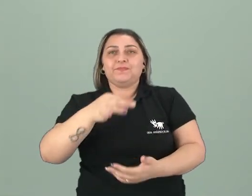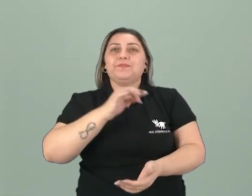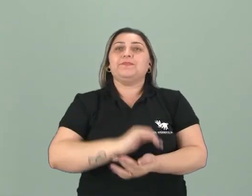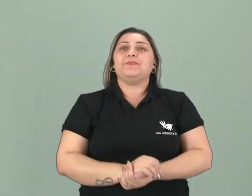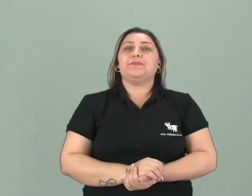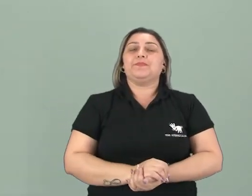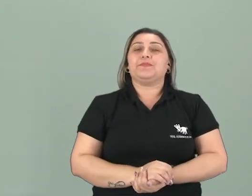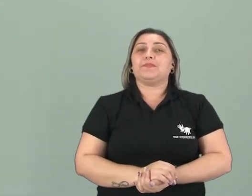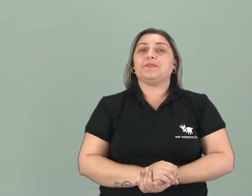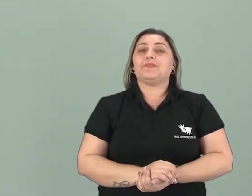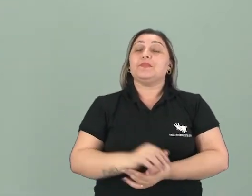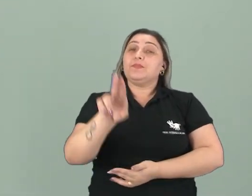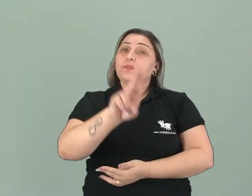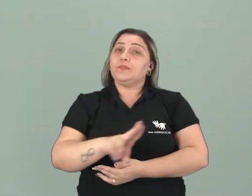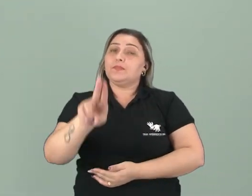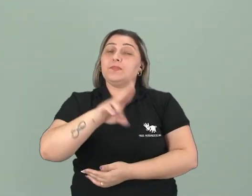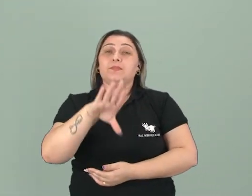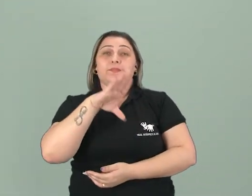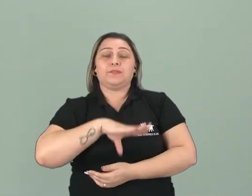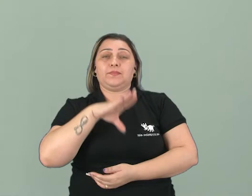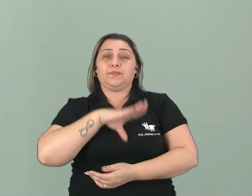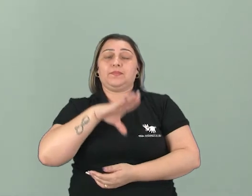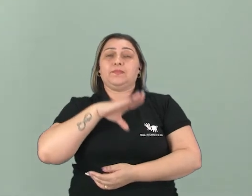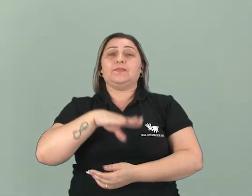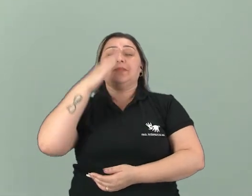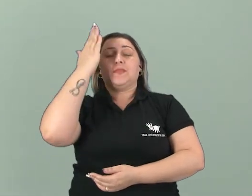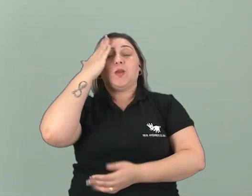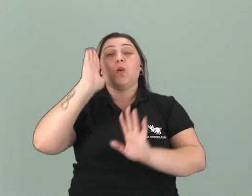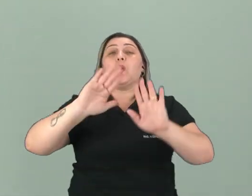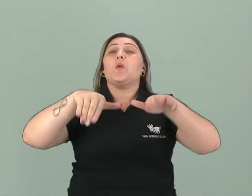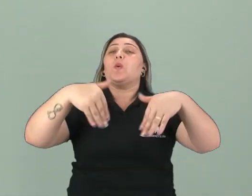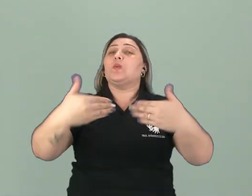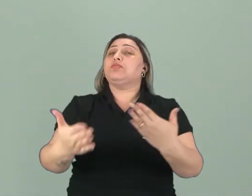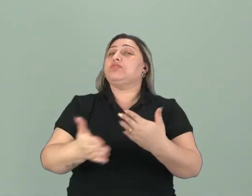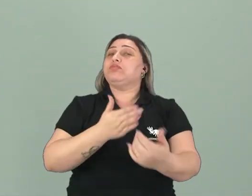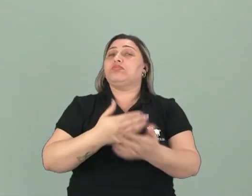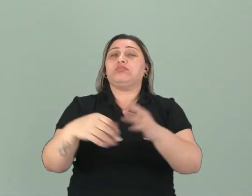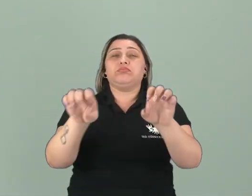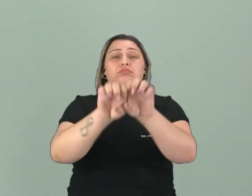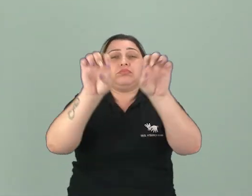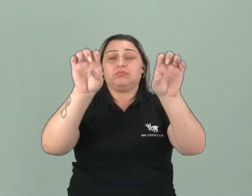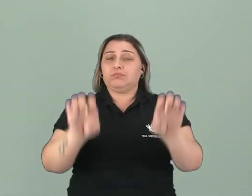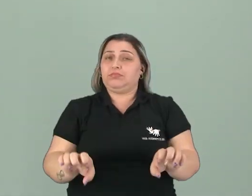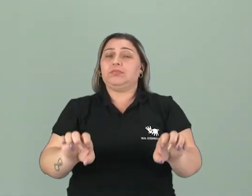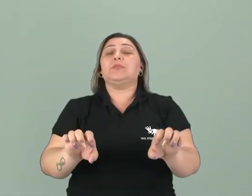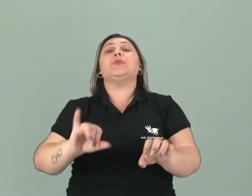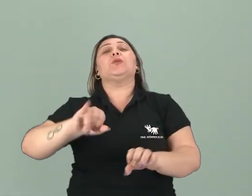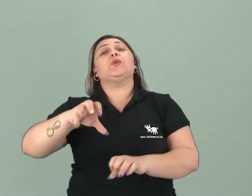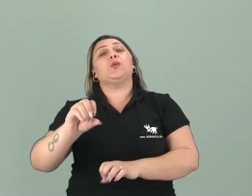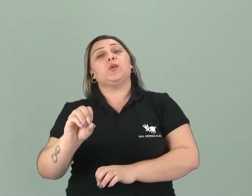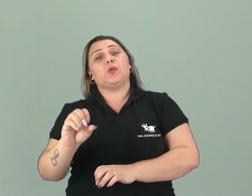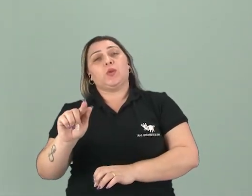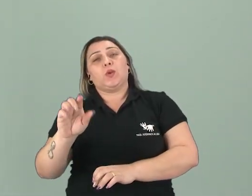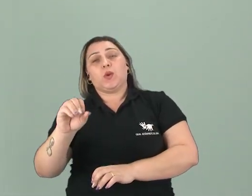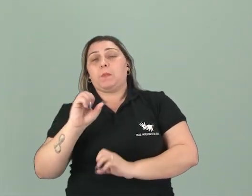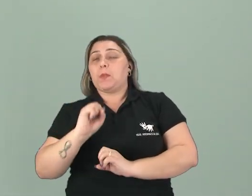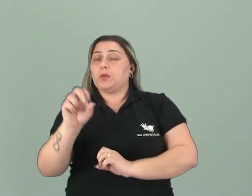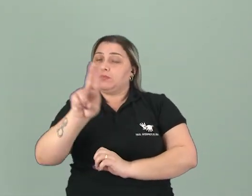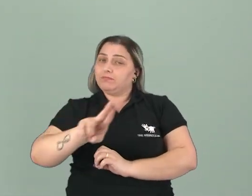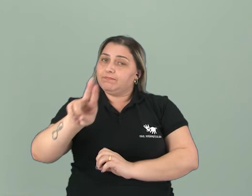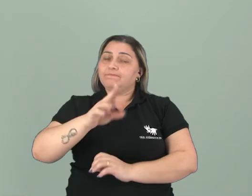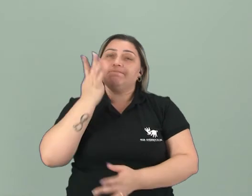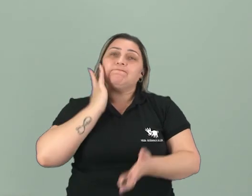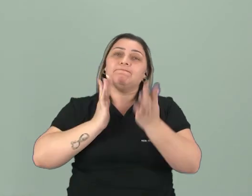Exatamente! Ele é um termo utilizado em português para designar qualquer estrutura de jogo que possa ser utilizada